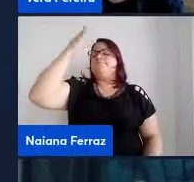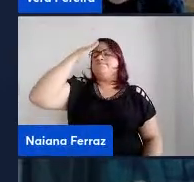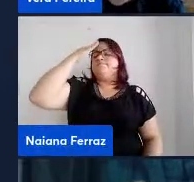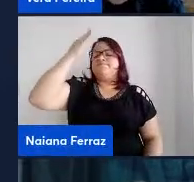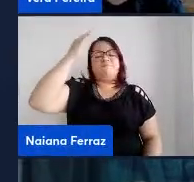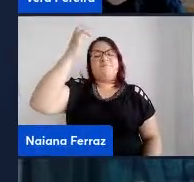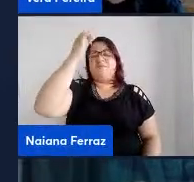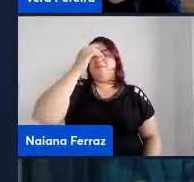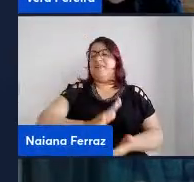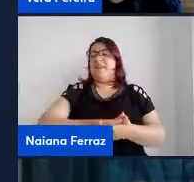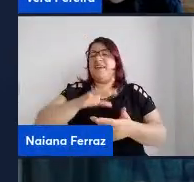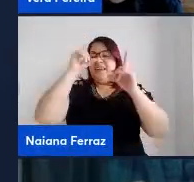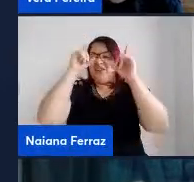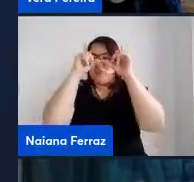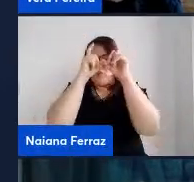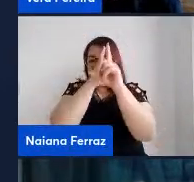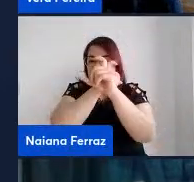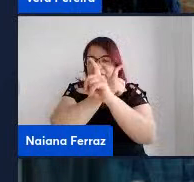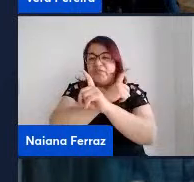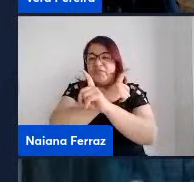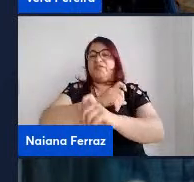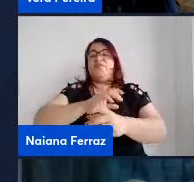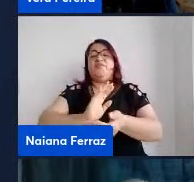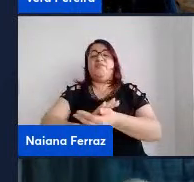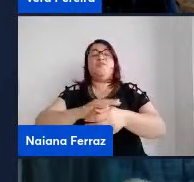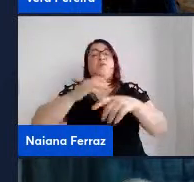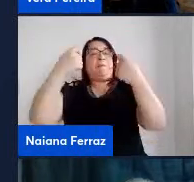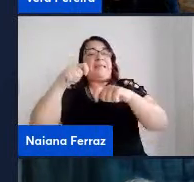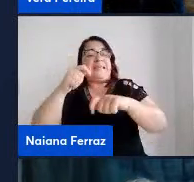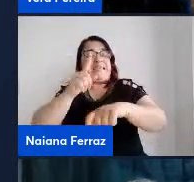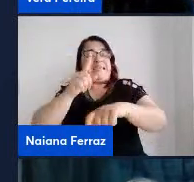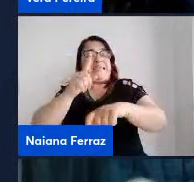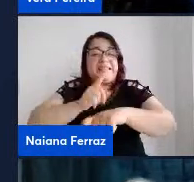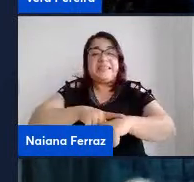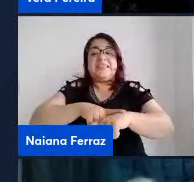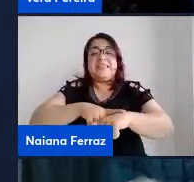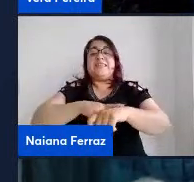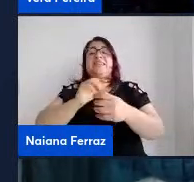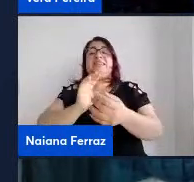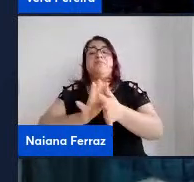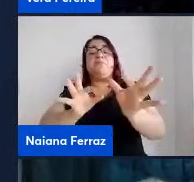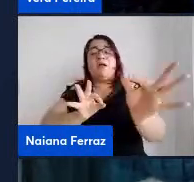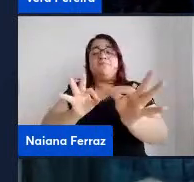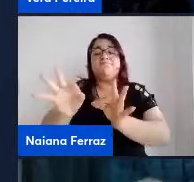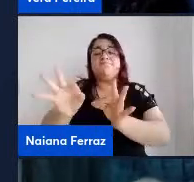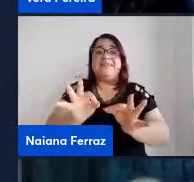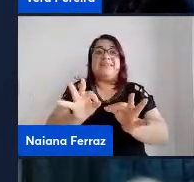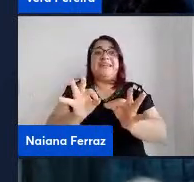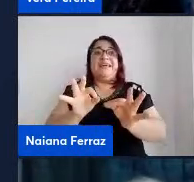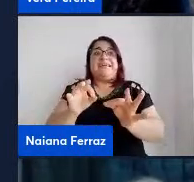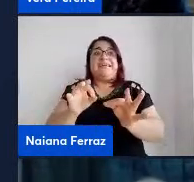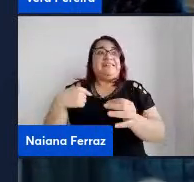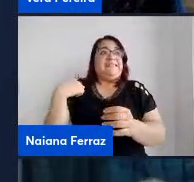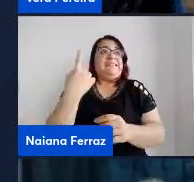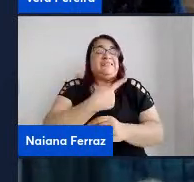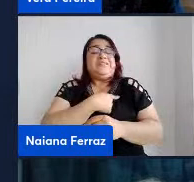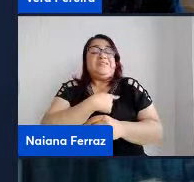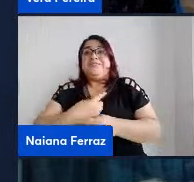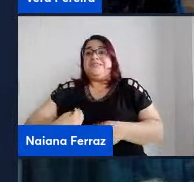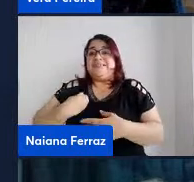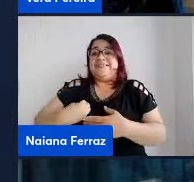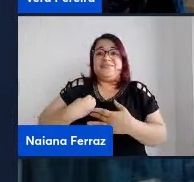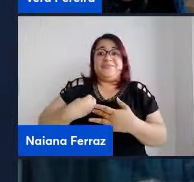gente precisa extrair tempo da onde a gente não tem. Então, parabéns à equipe